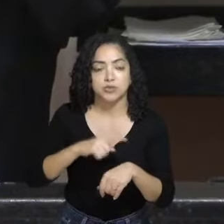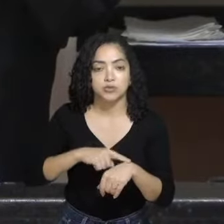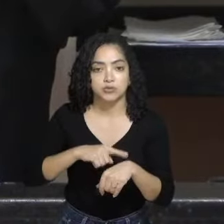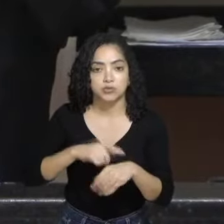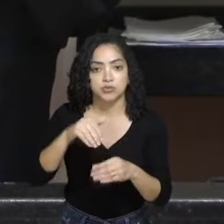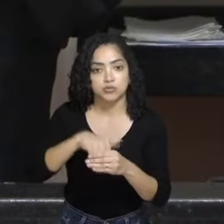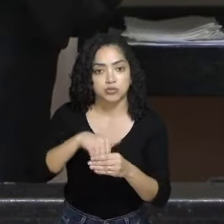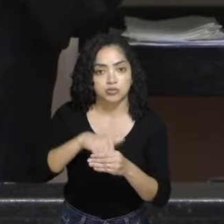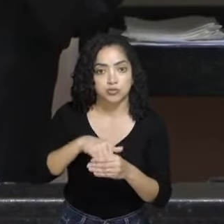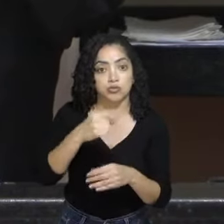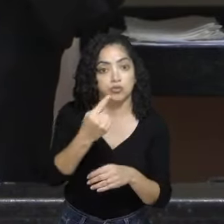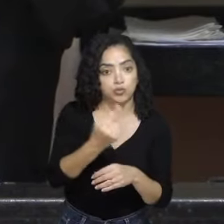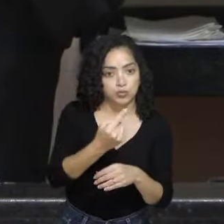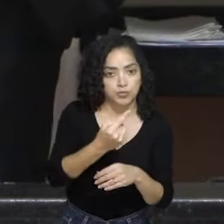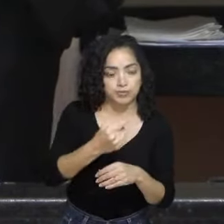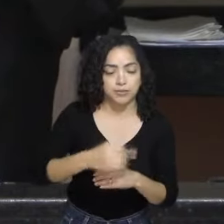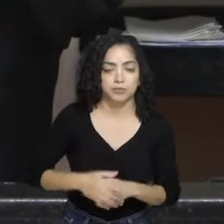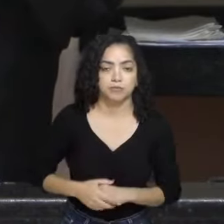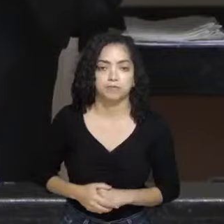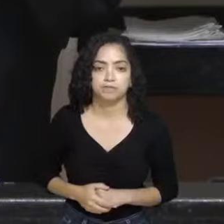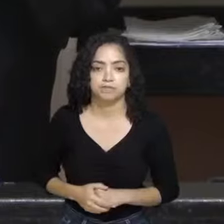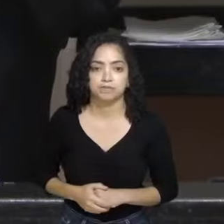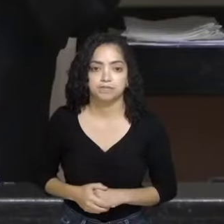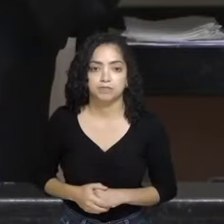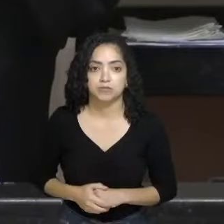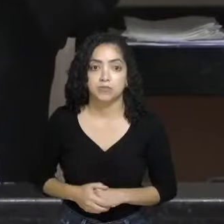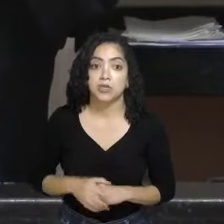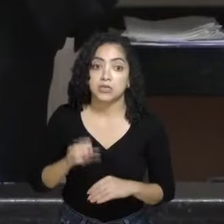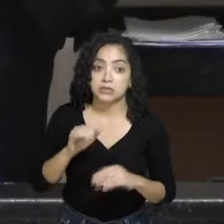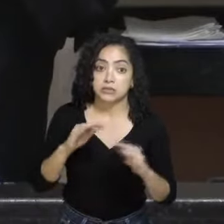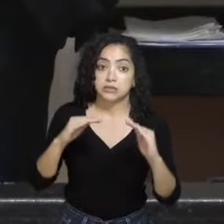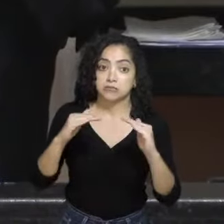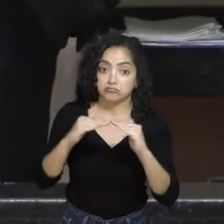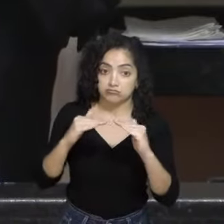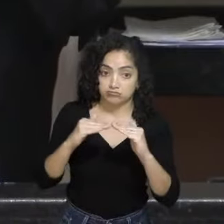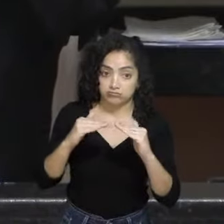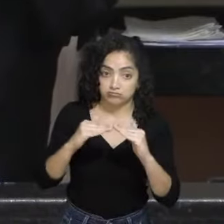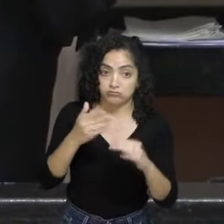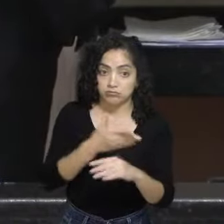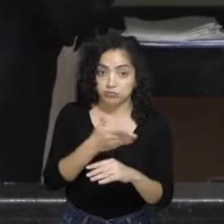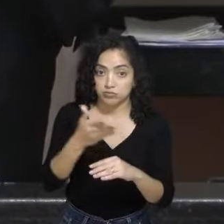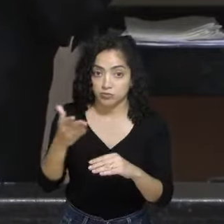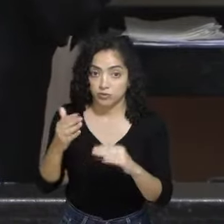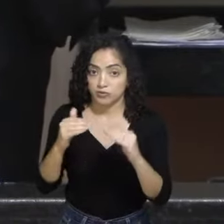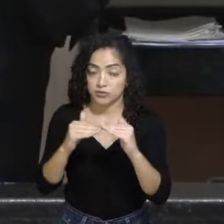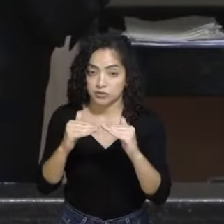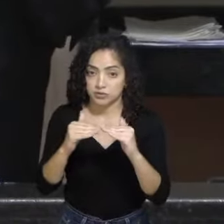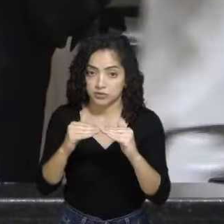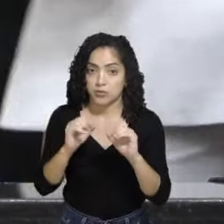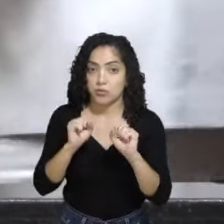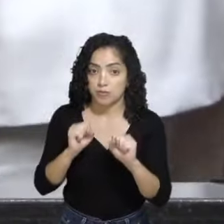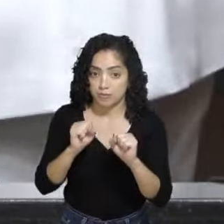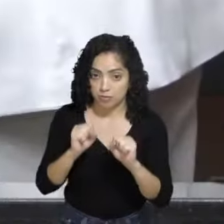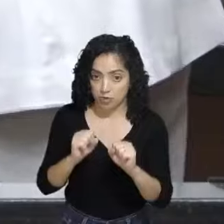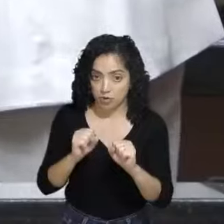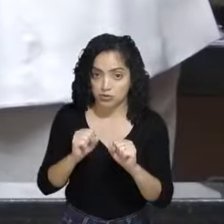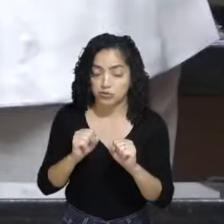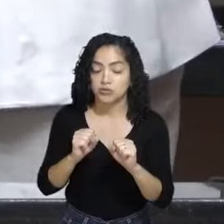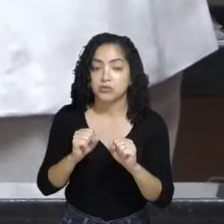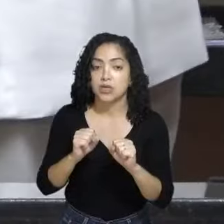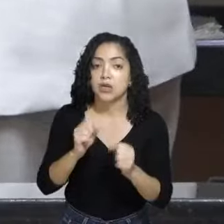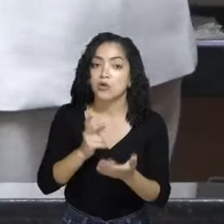do primeiro turno. Se houver concordância de vossas excelências, eu posso proceder desta